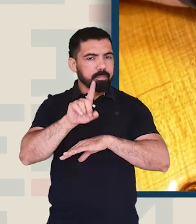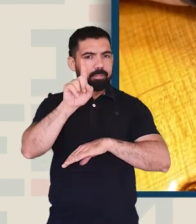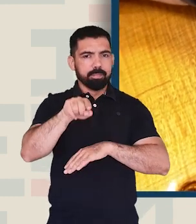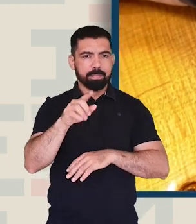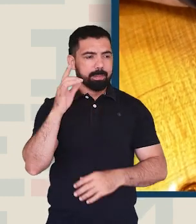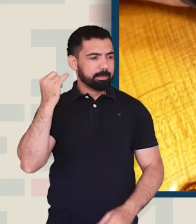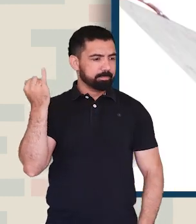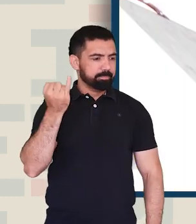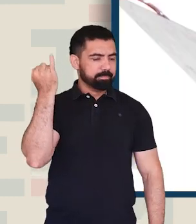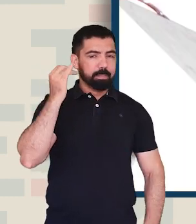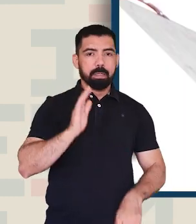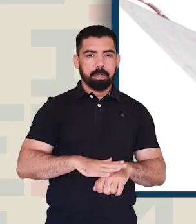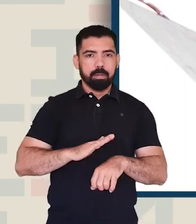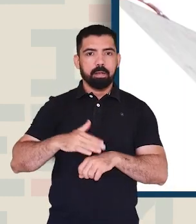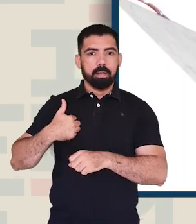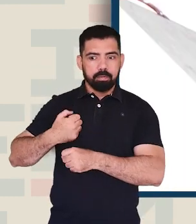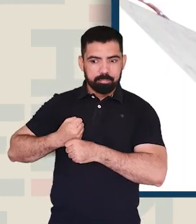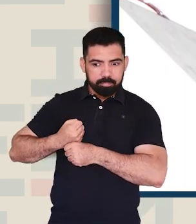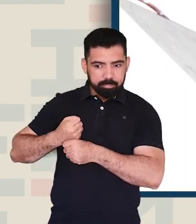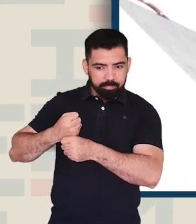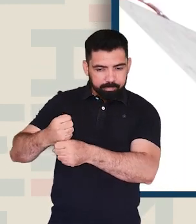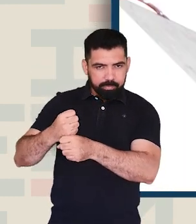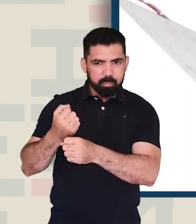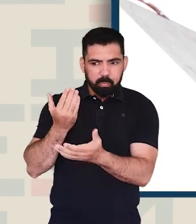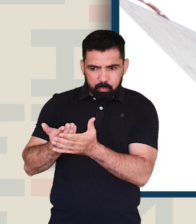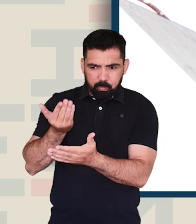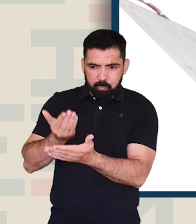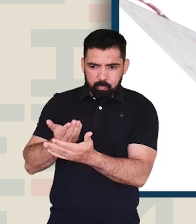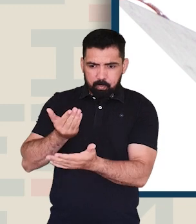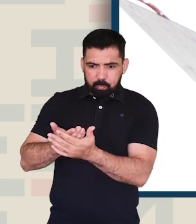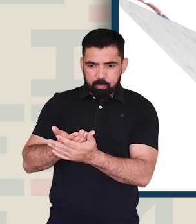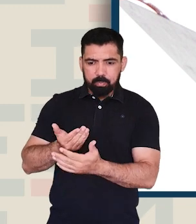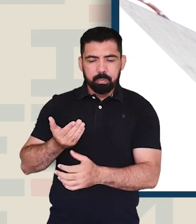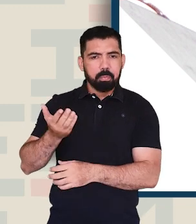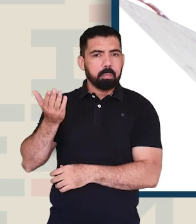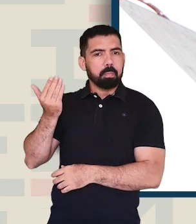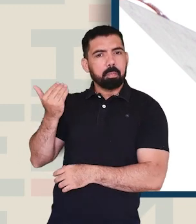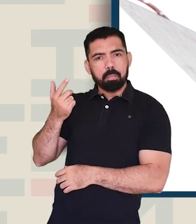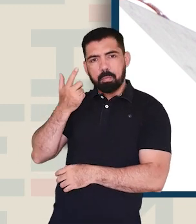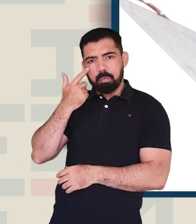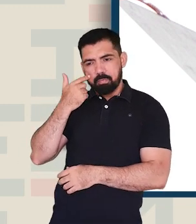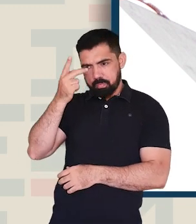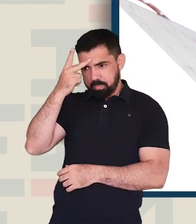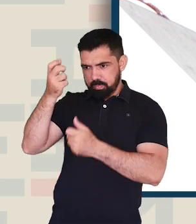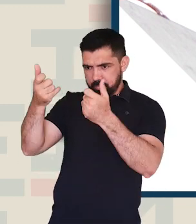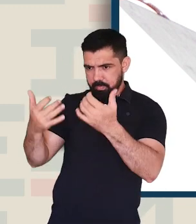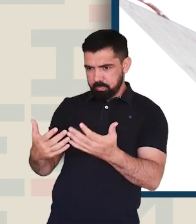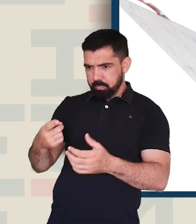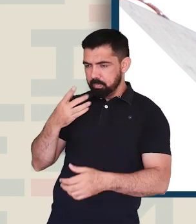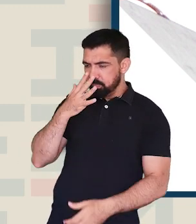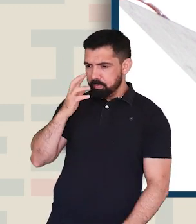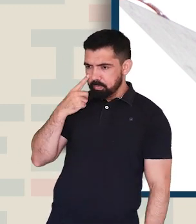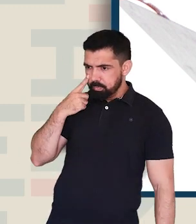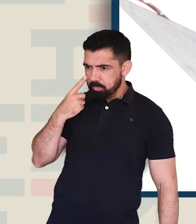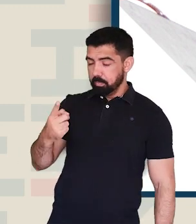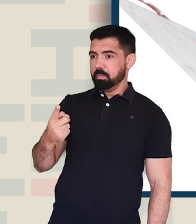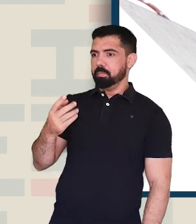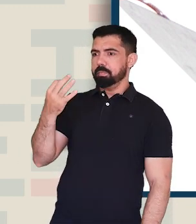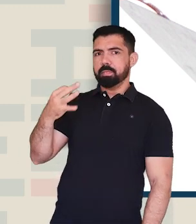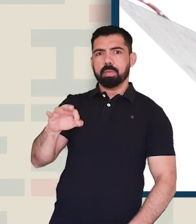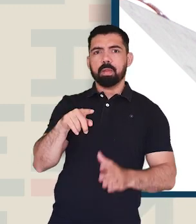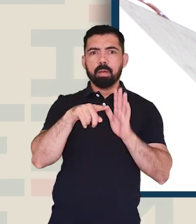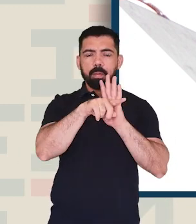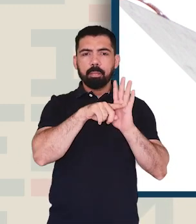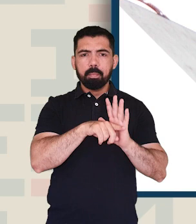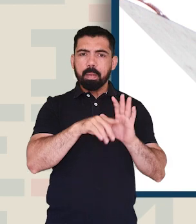dica de ouro. Eu passei anos, eu me liguei nisso. Um dia desse, vendo alguém falando sobre isso. E aí eu saí